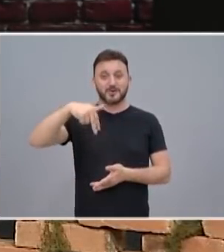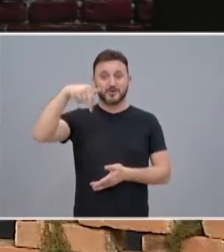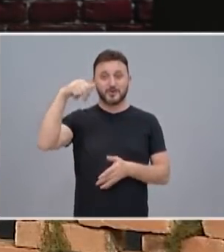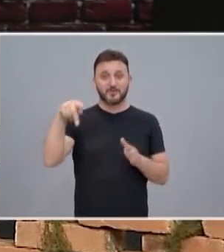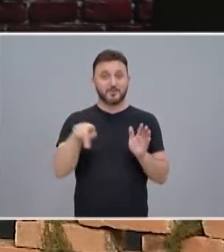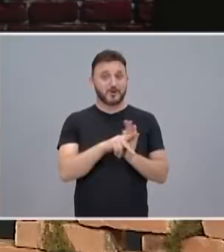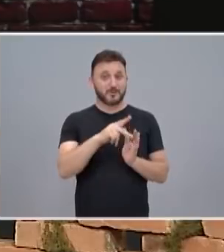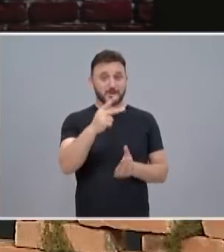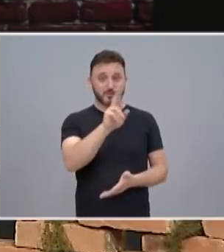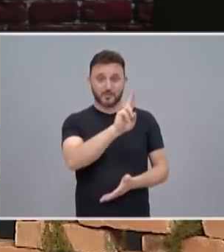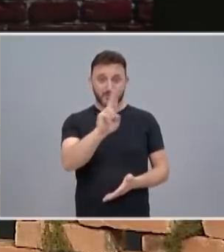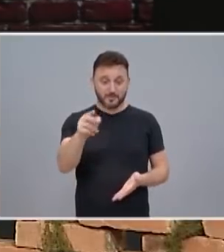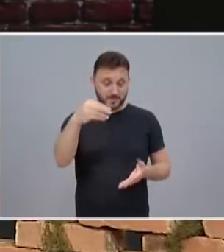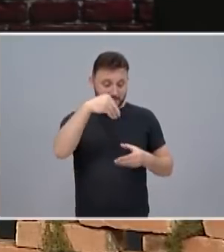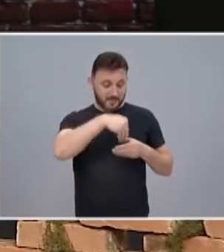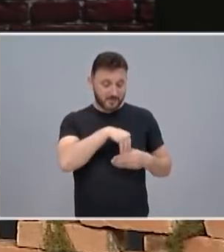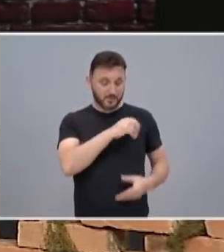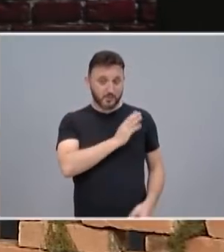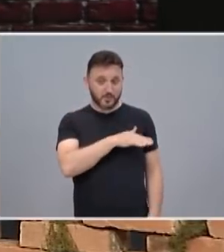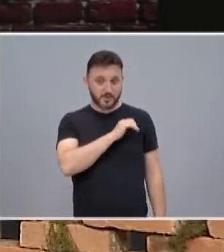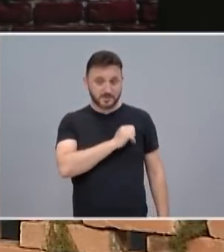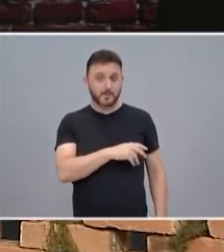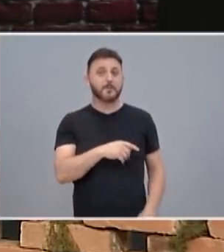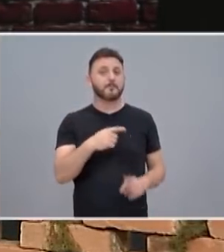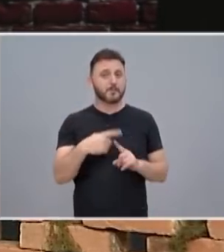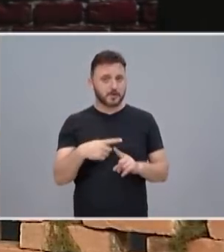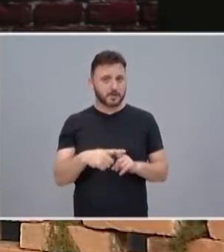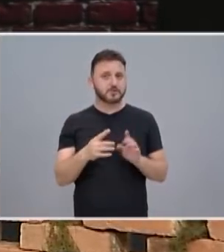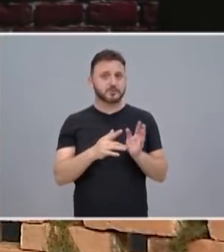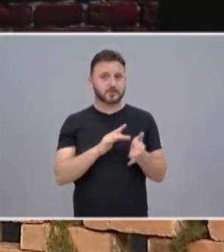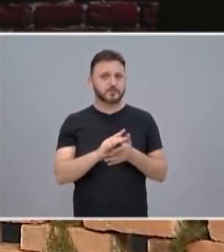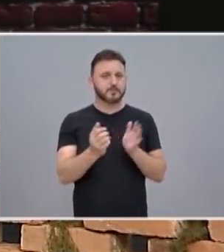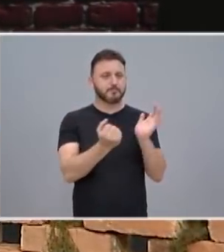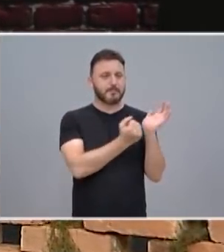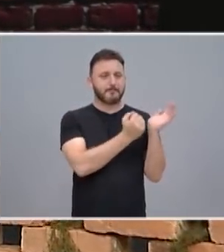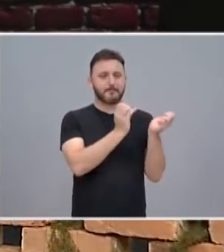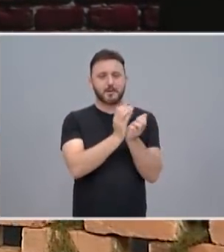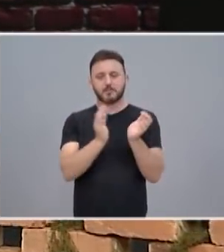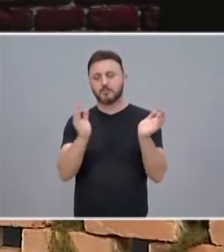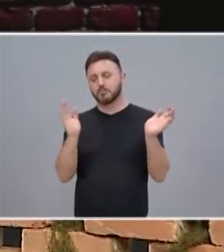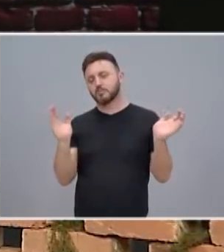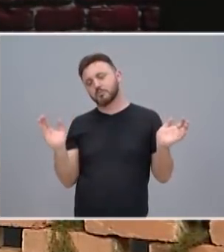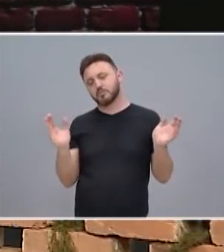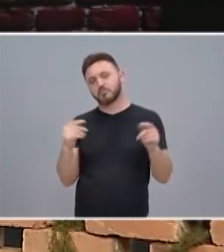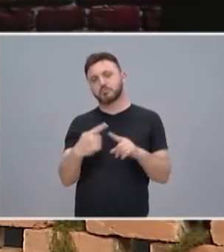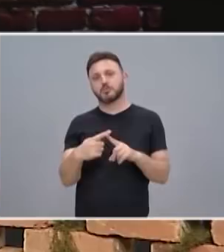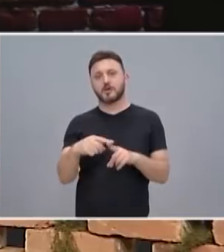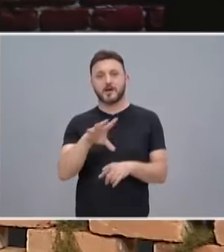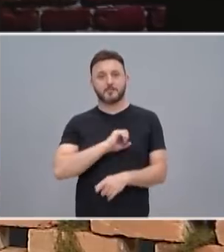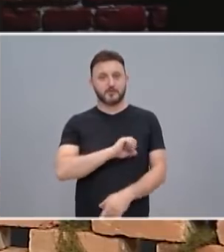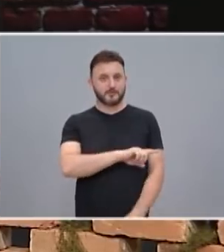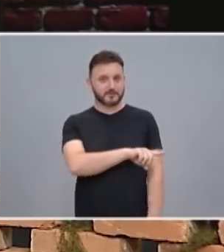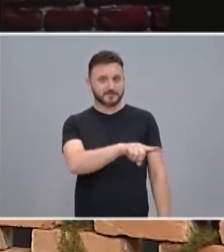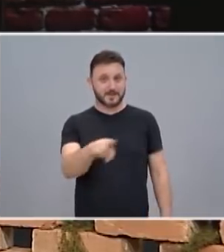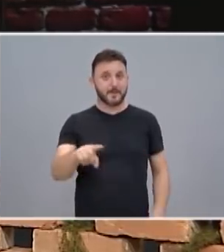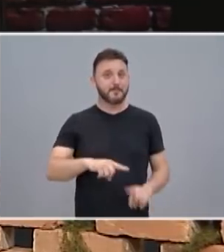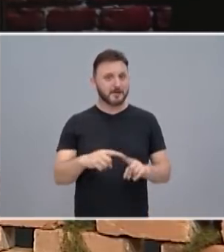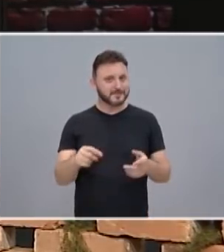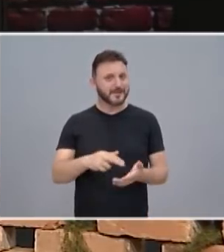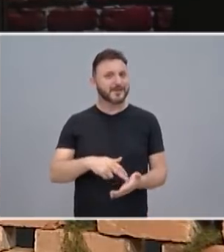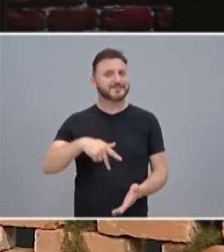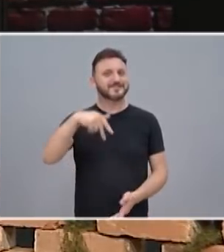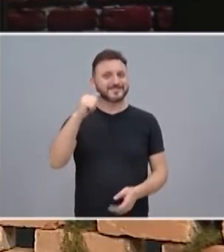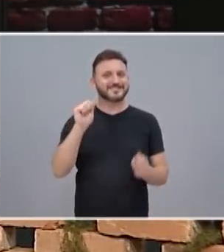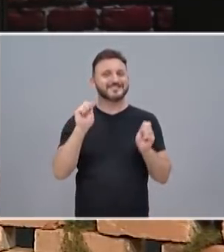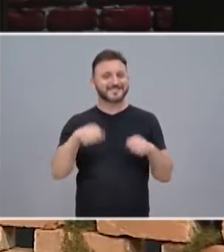coração: eu morri por amor a você, e eu ressuscitei. Vamos acolhendo esta arca, tantos